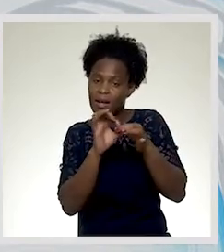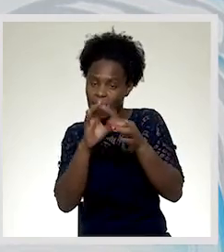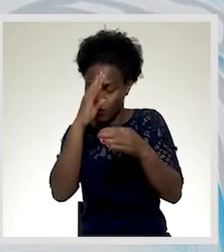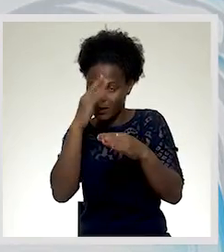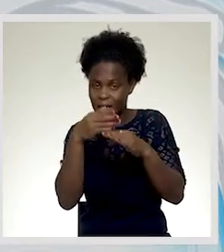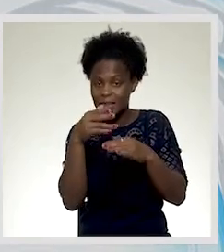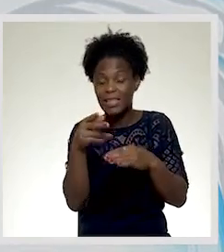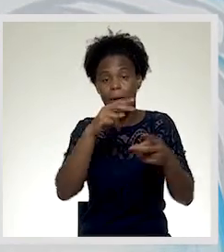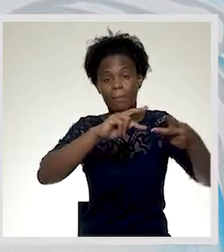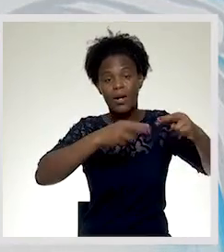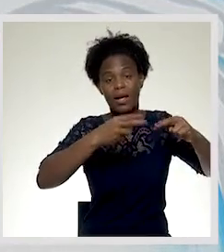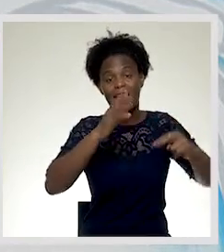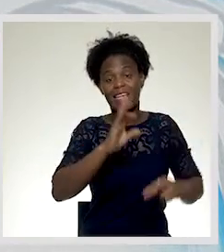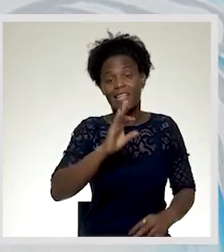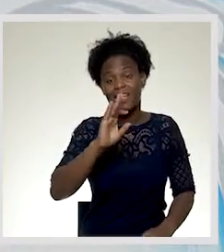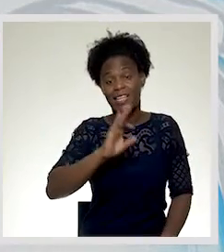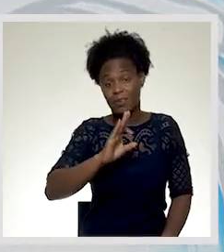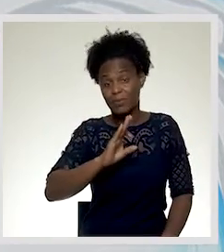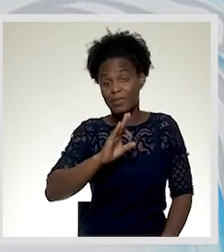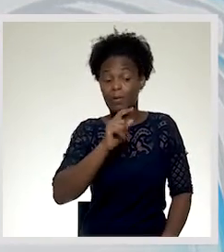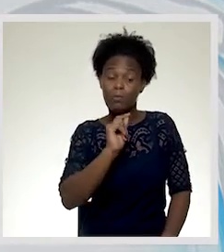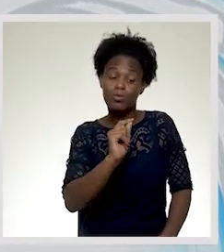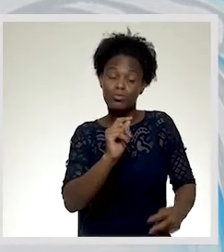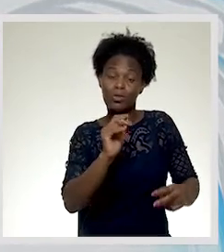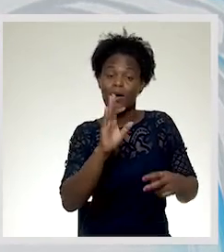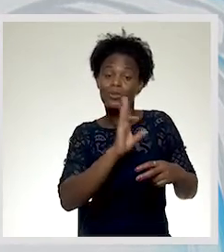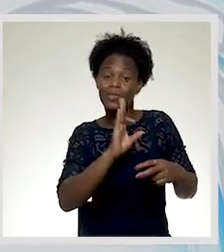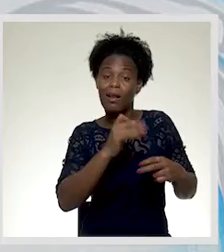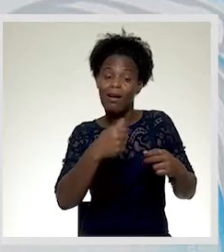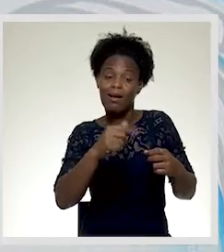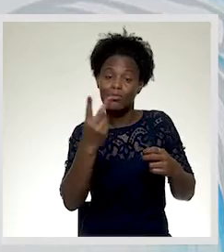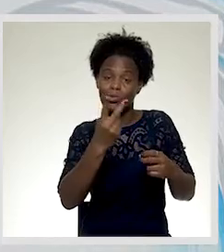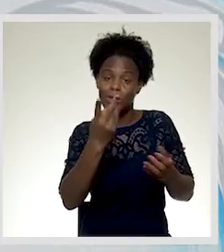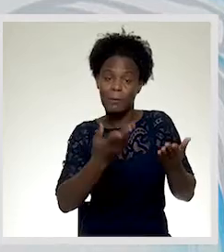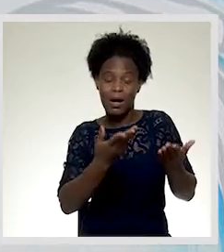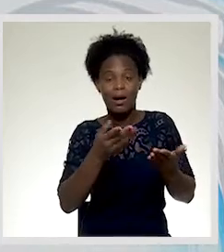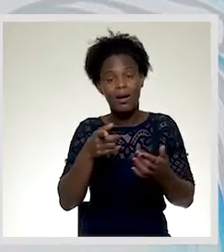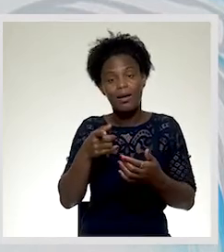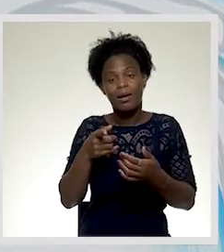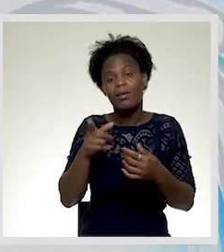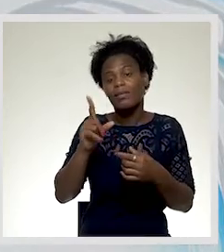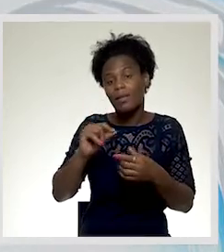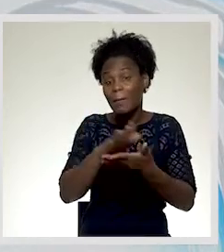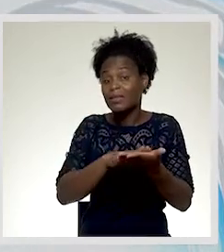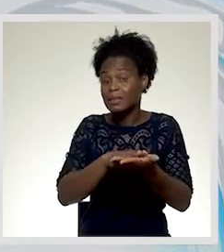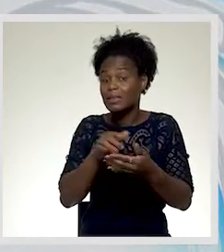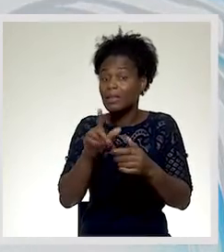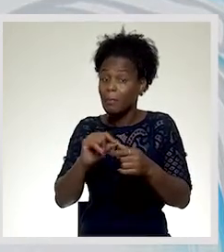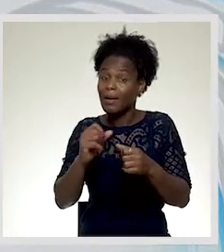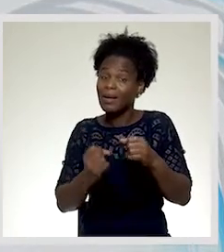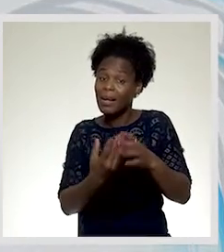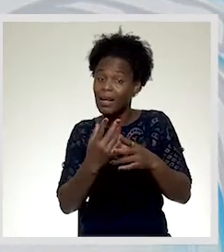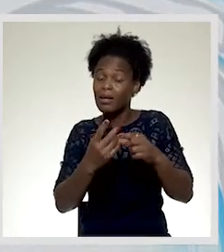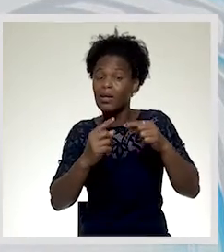da ligação que ocorre entre as moléculas de hidrogênio, ou seja, ponte de hidrogênio que se estabelece entre as duas bases. Não somente isso, também